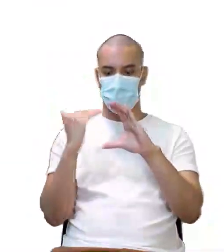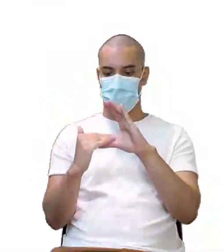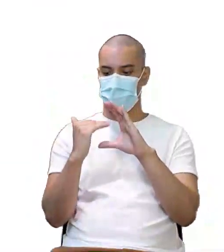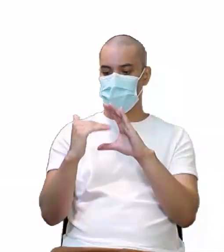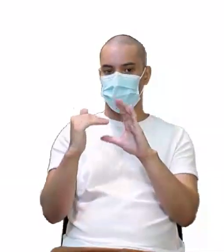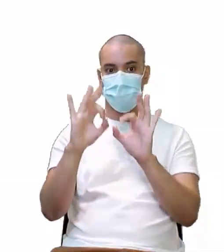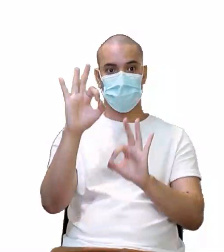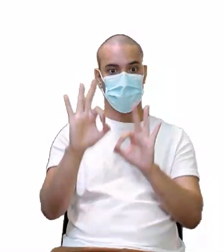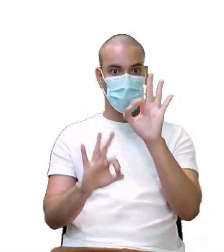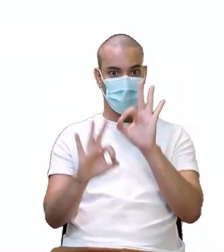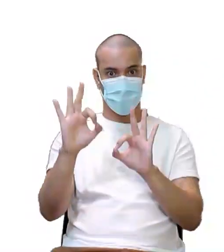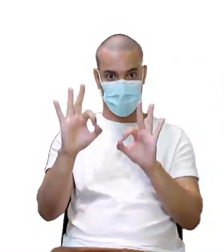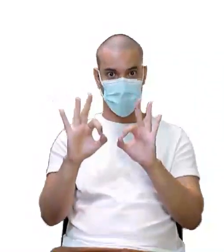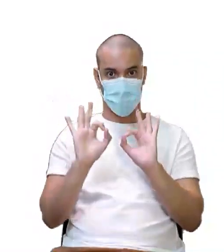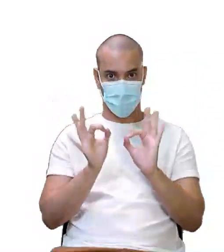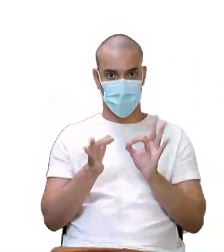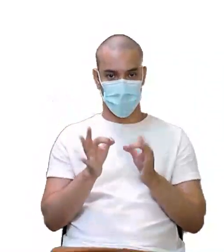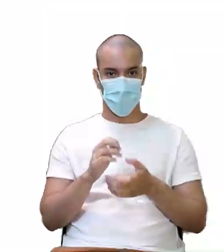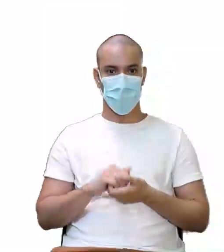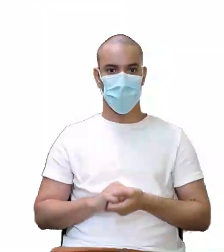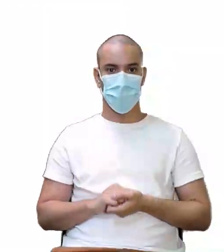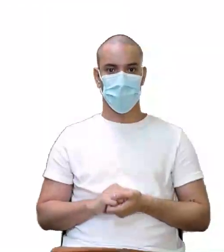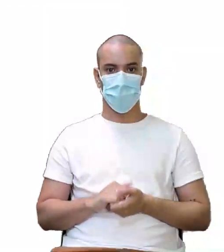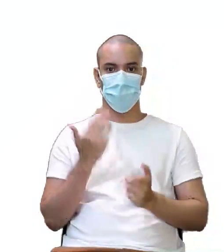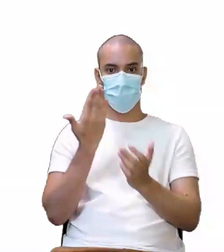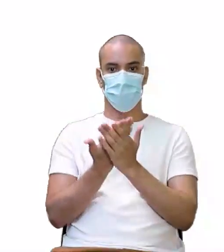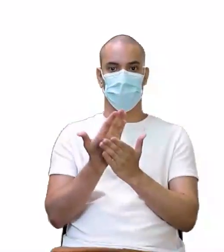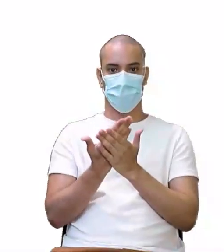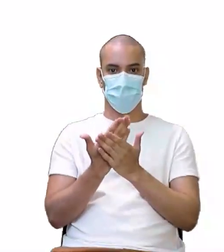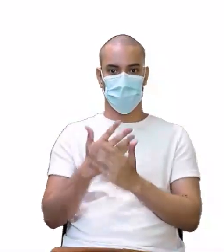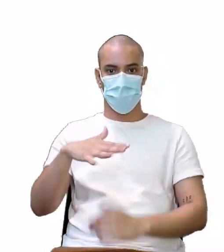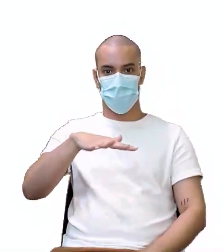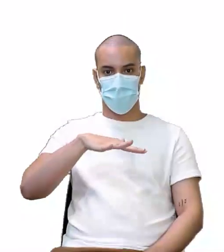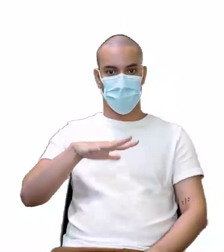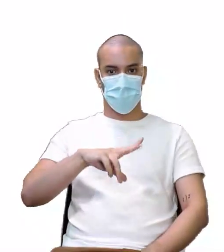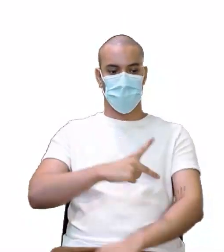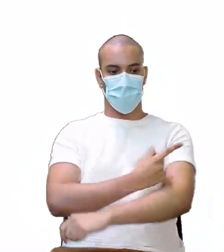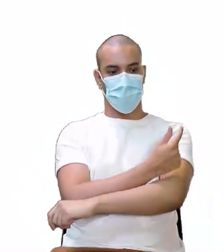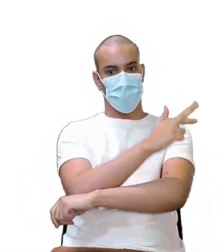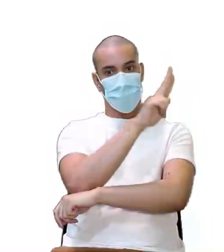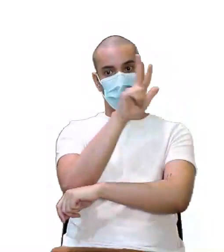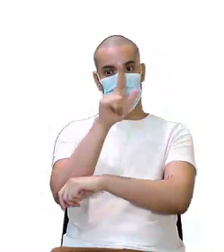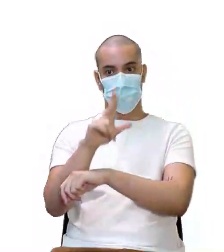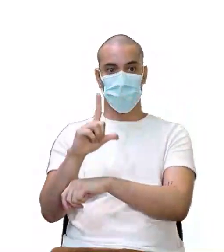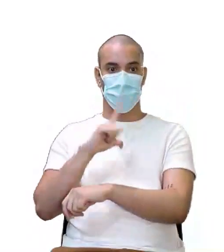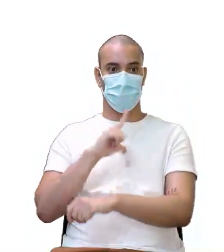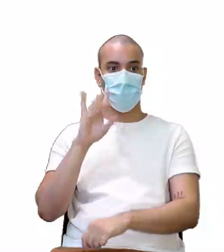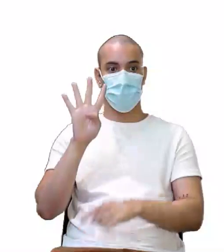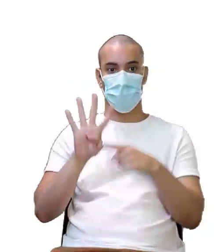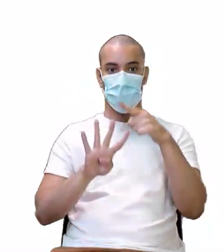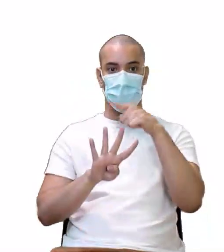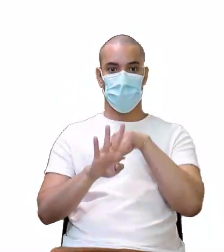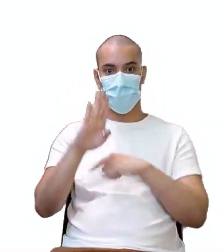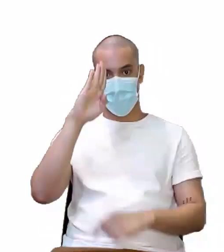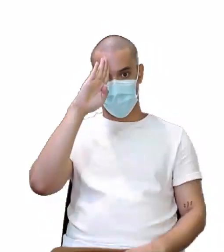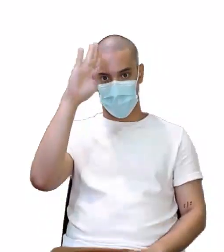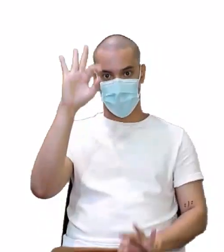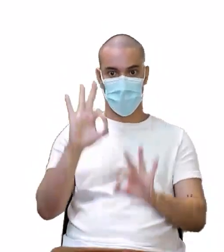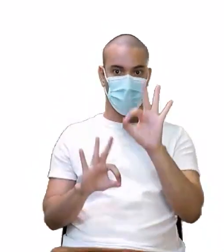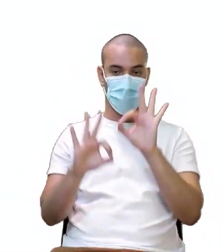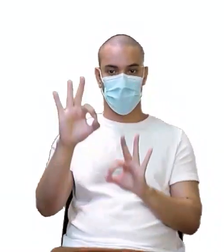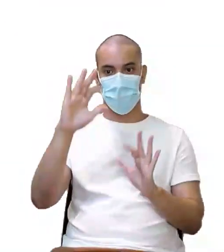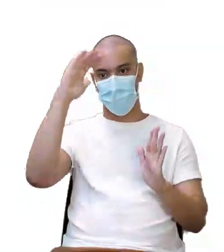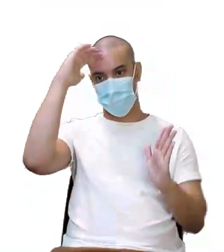níveis de organização. O estudo de ecologia baseia-se em 4 níveis principais de organização,